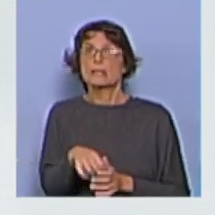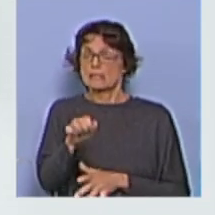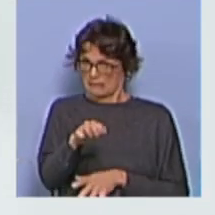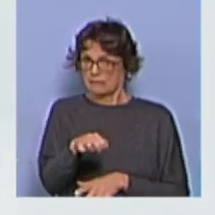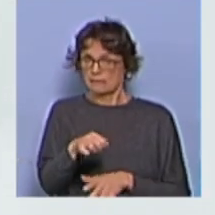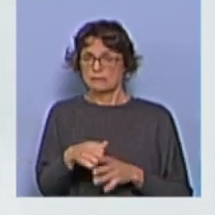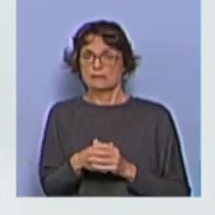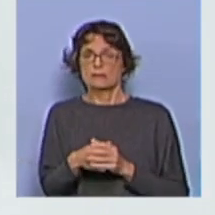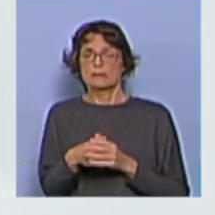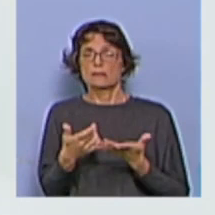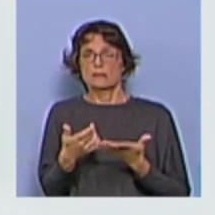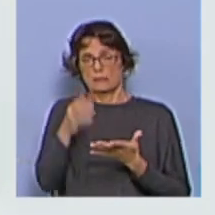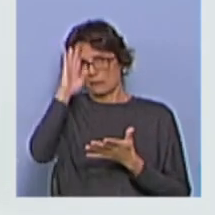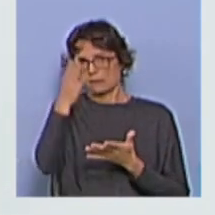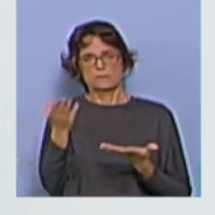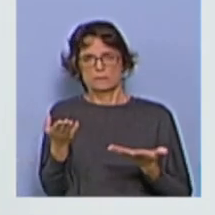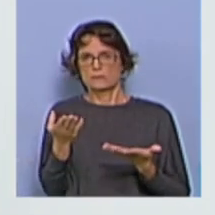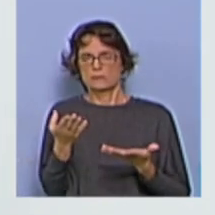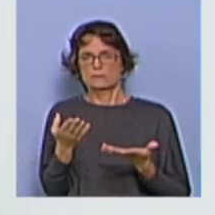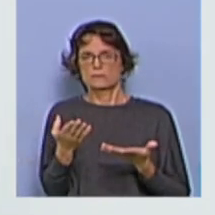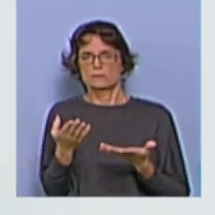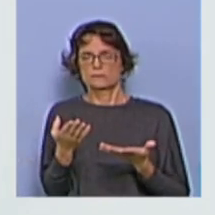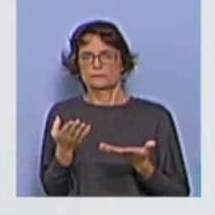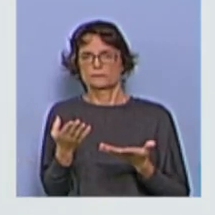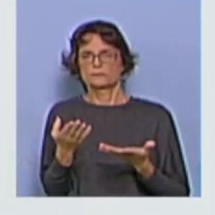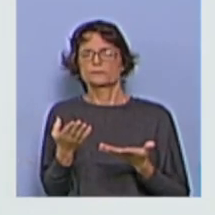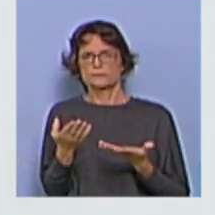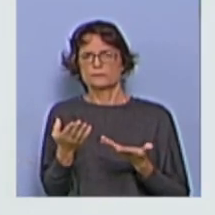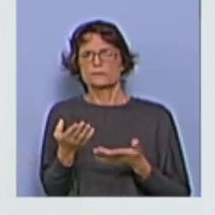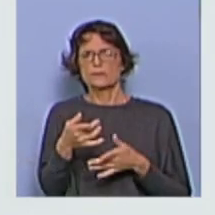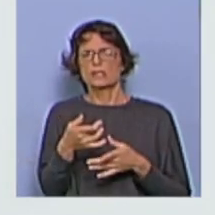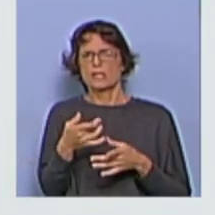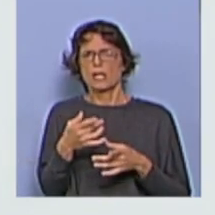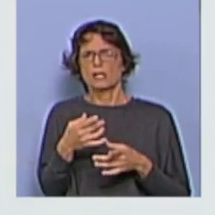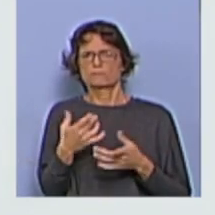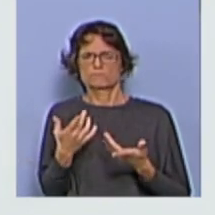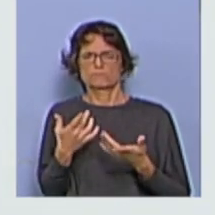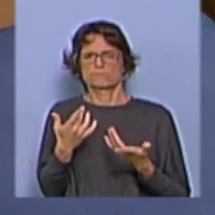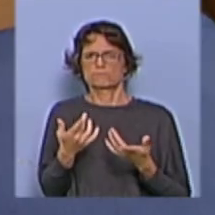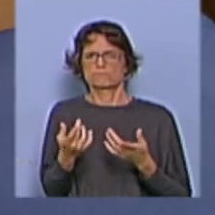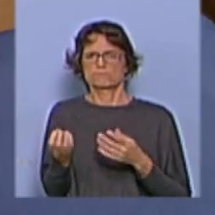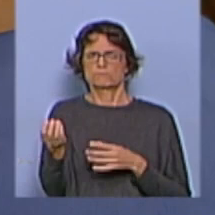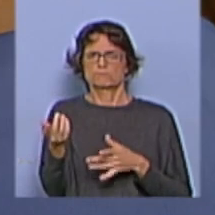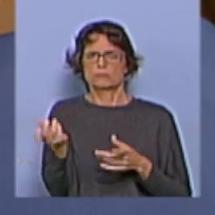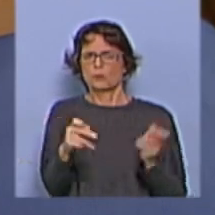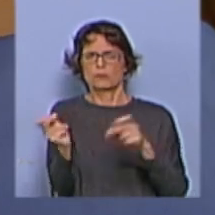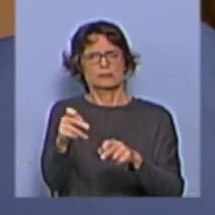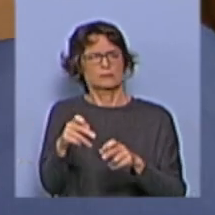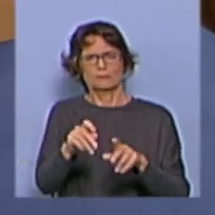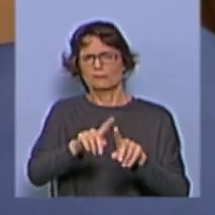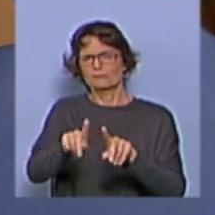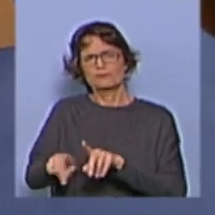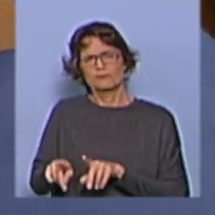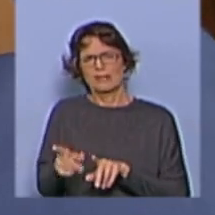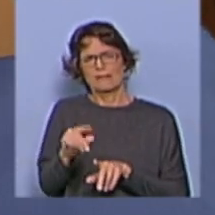Sabemos perfeitamente todos os enormes fatores e enigmas que se juntam à origem, certamente na